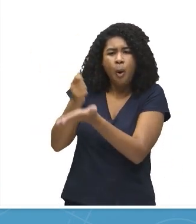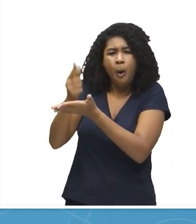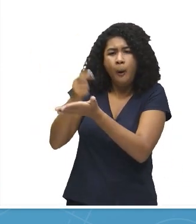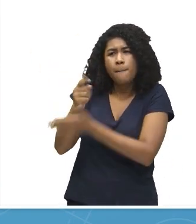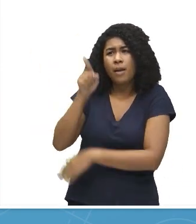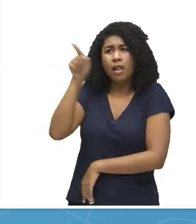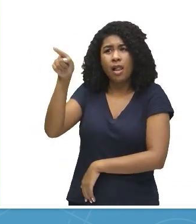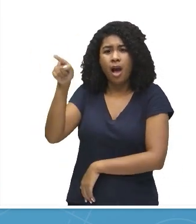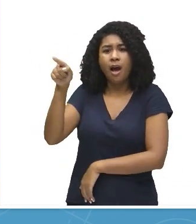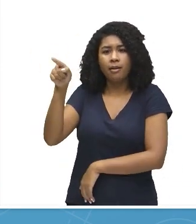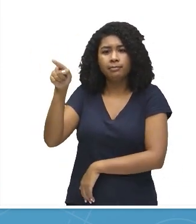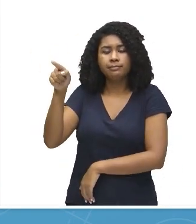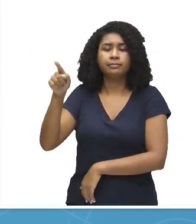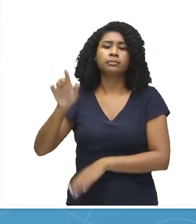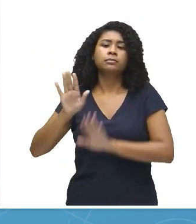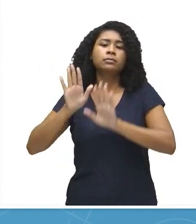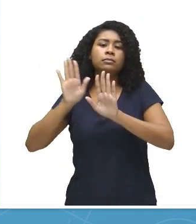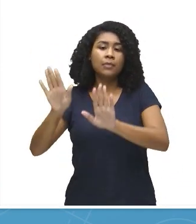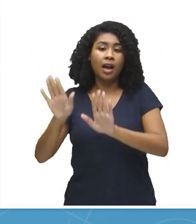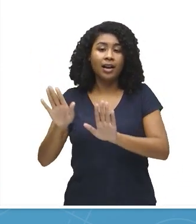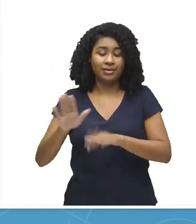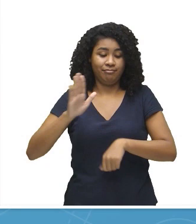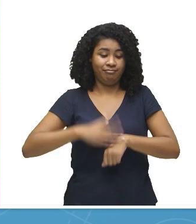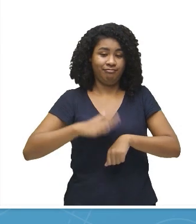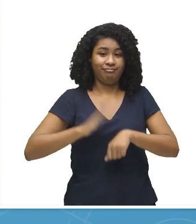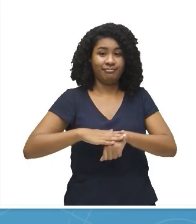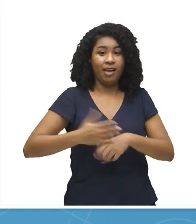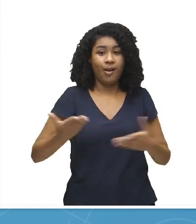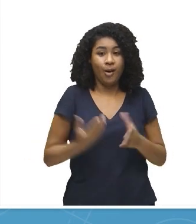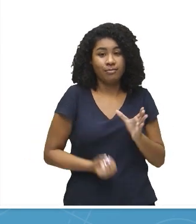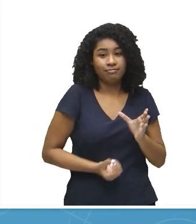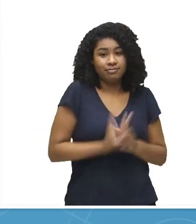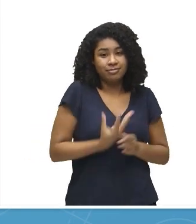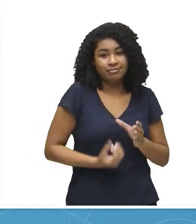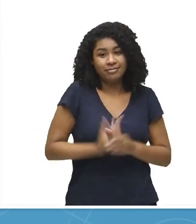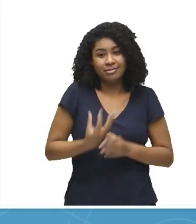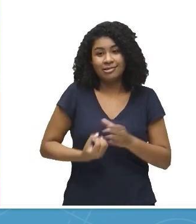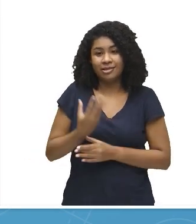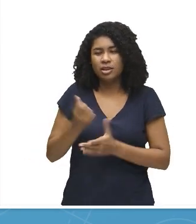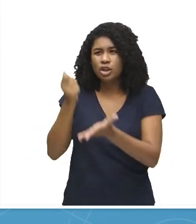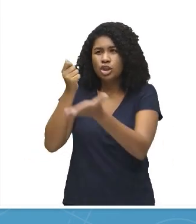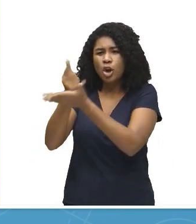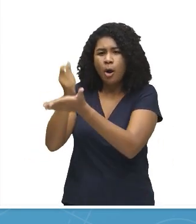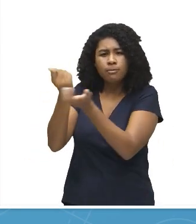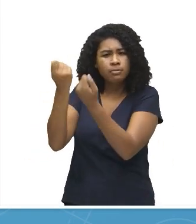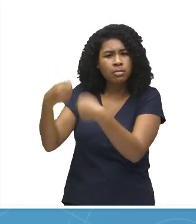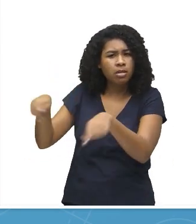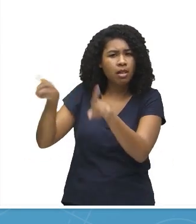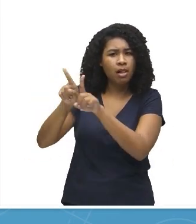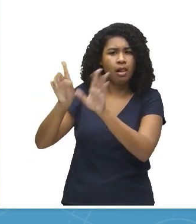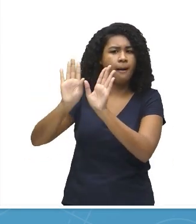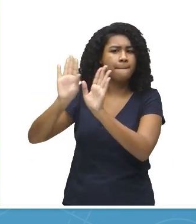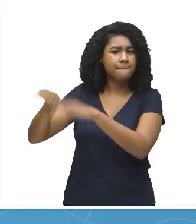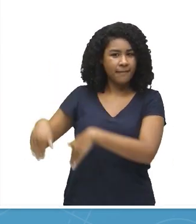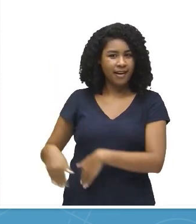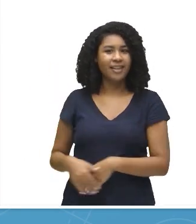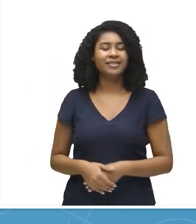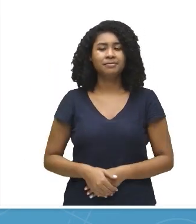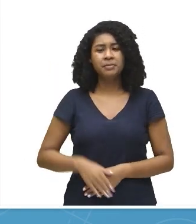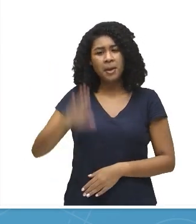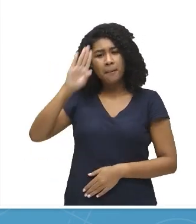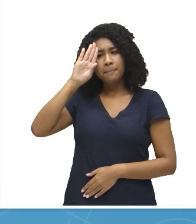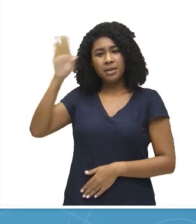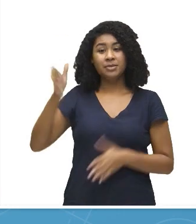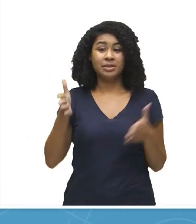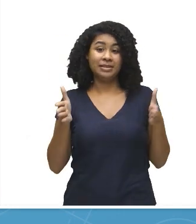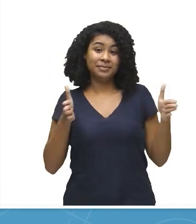esses equipamentos, principalmente pelo período histórico, né, do que estava acontecendo ali na Europa